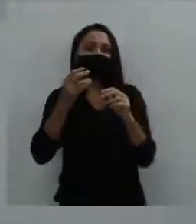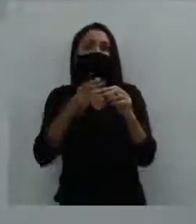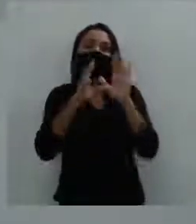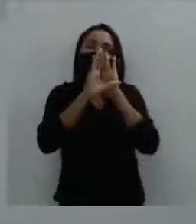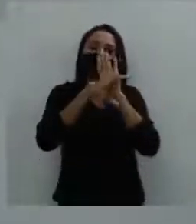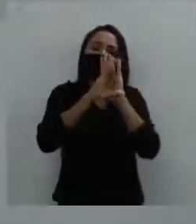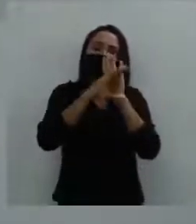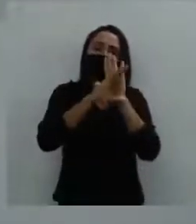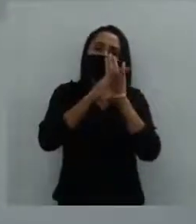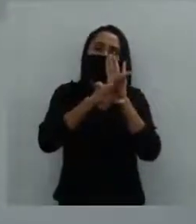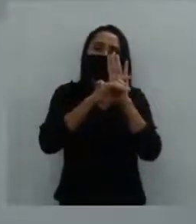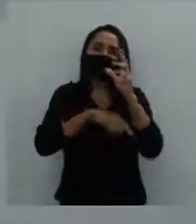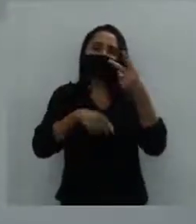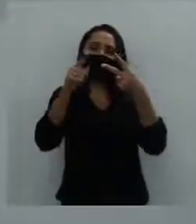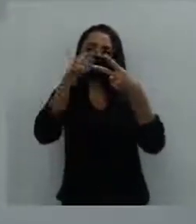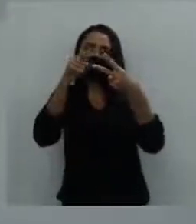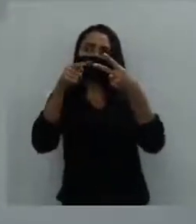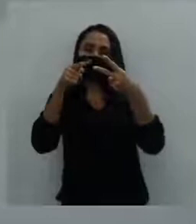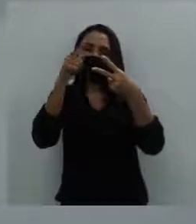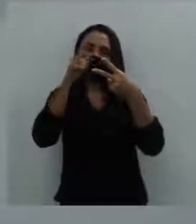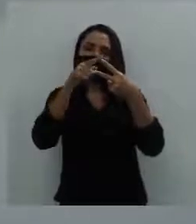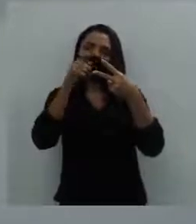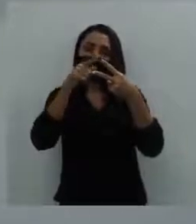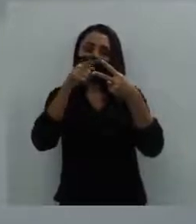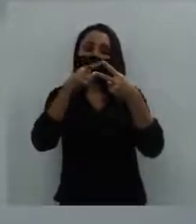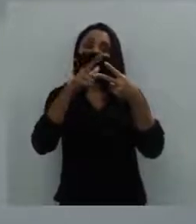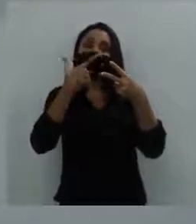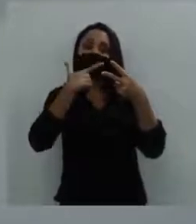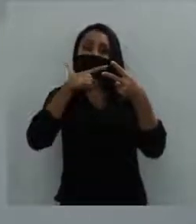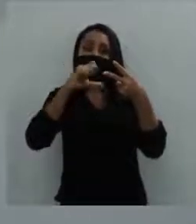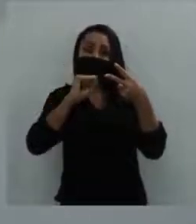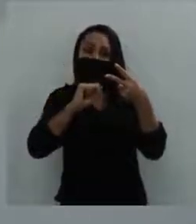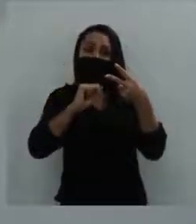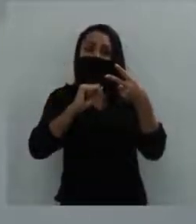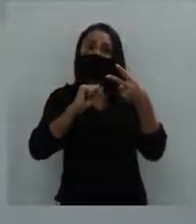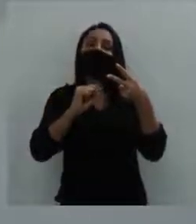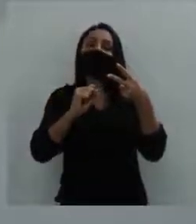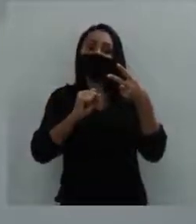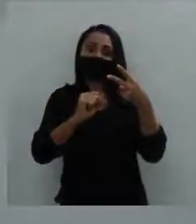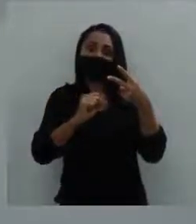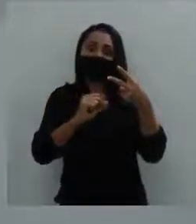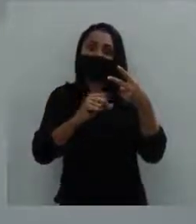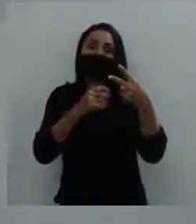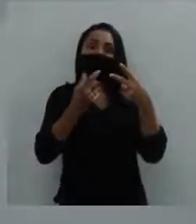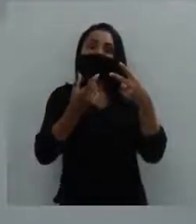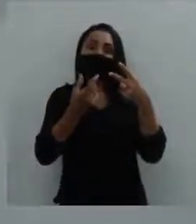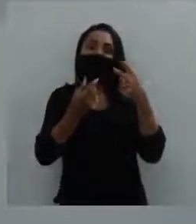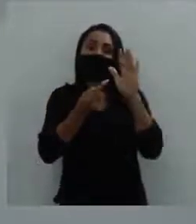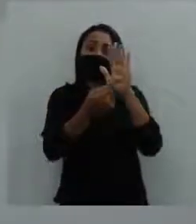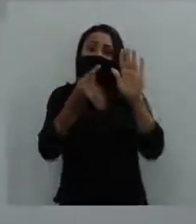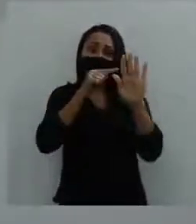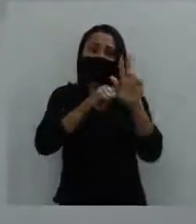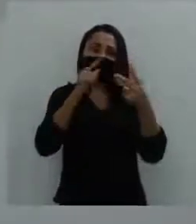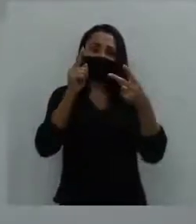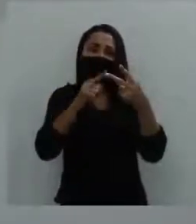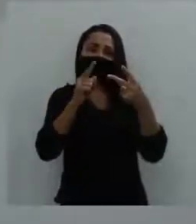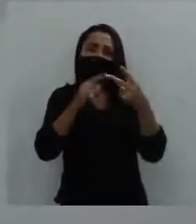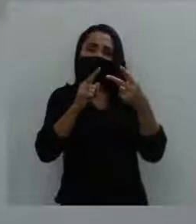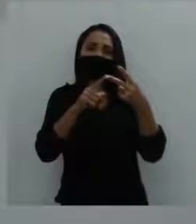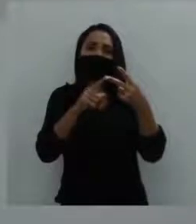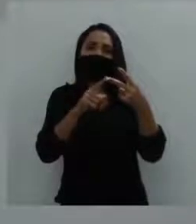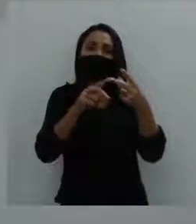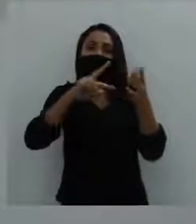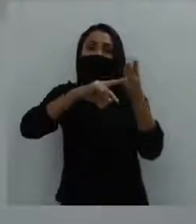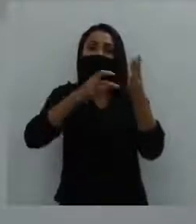conceitos conotativo, linguagem figurada, denotativo, sentido real. Então, hoje vamos conhecer